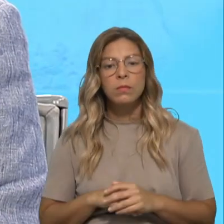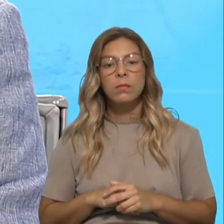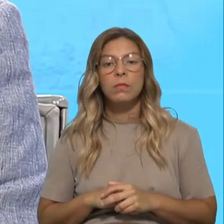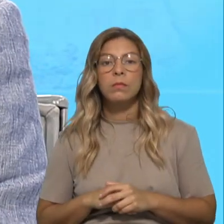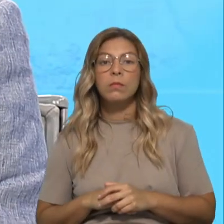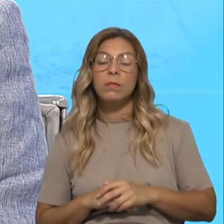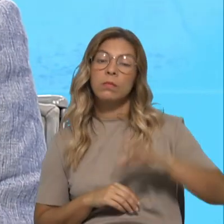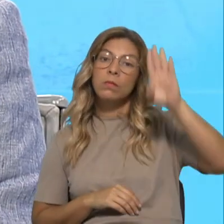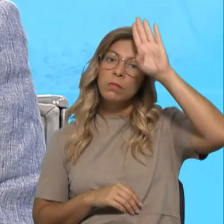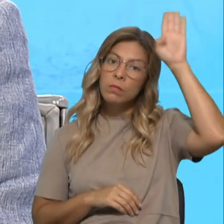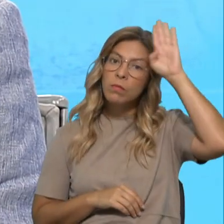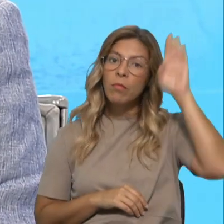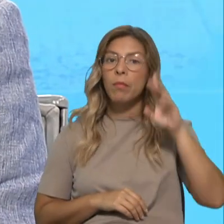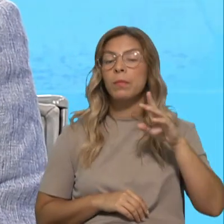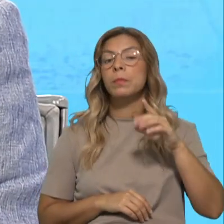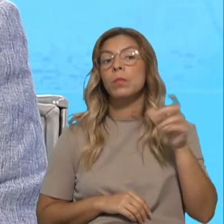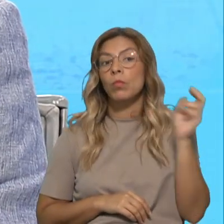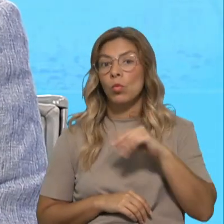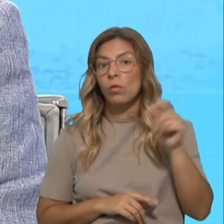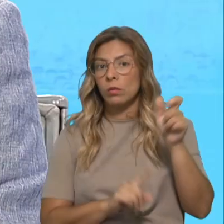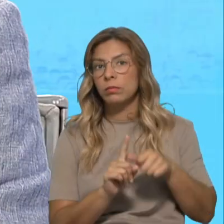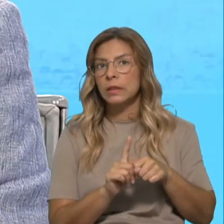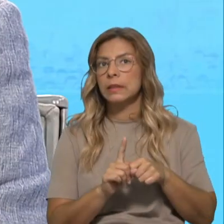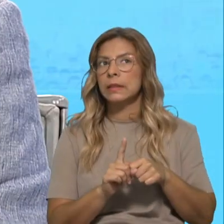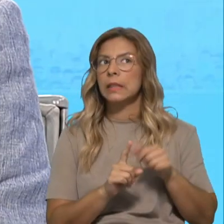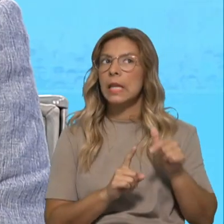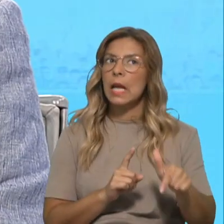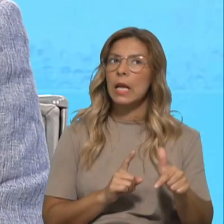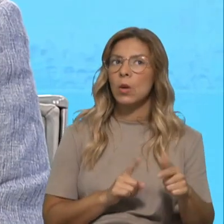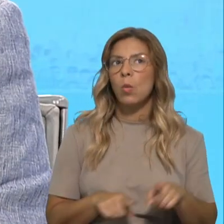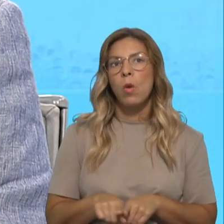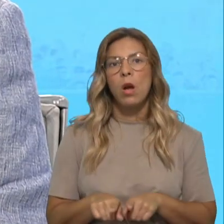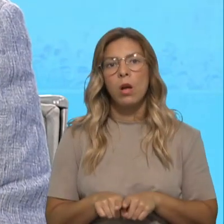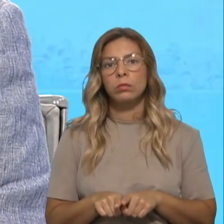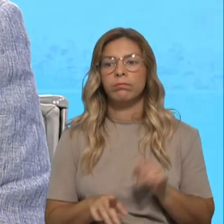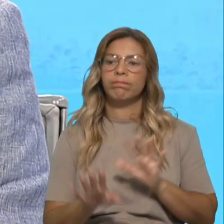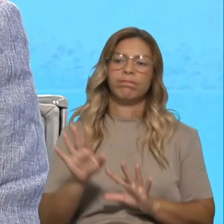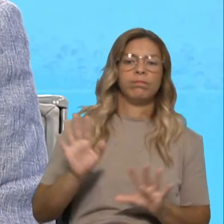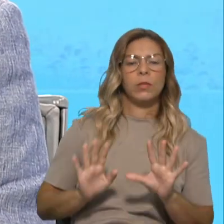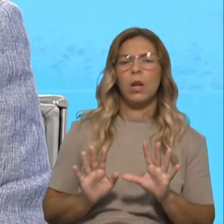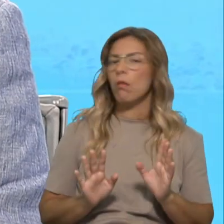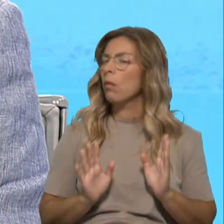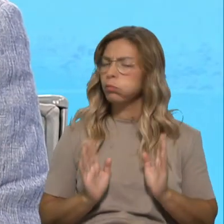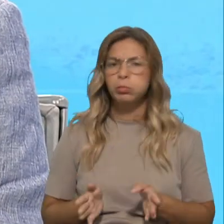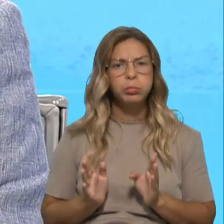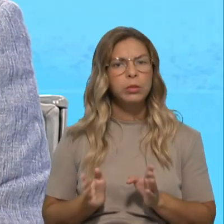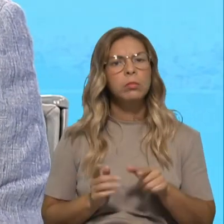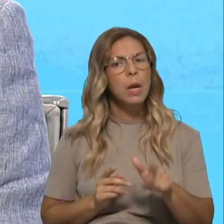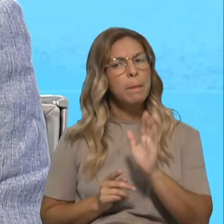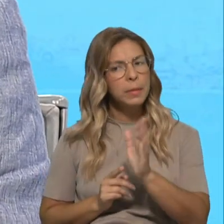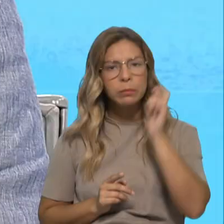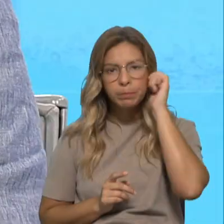exigente. Não deve hesitar nas palavras que tiver que pronunciar, porque o mundo precisa de boas sacudidelas.